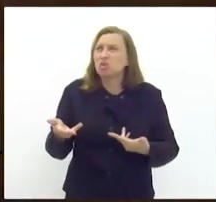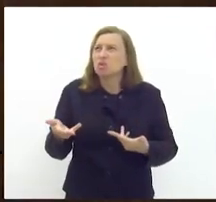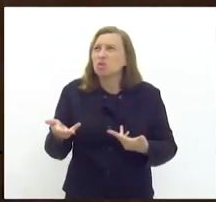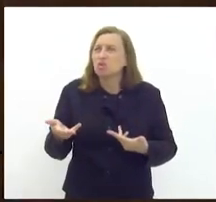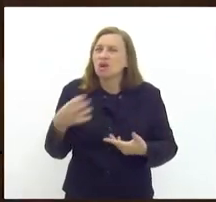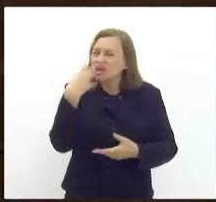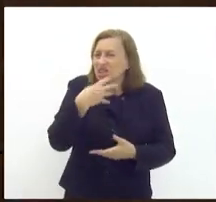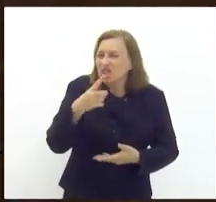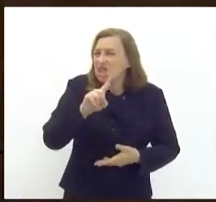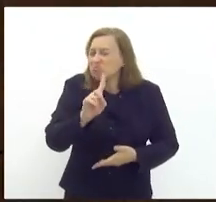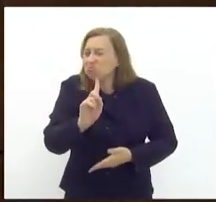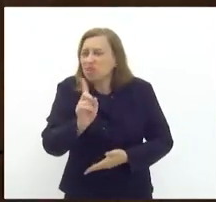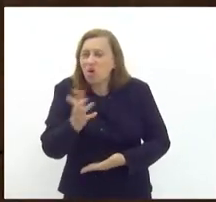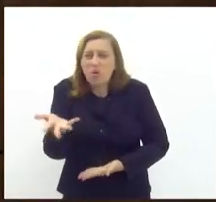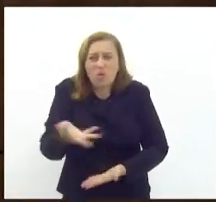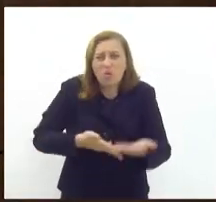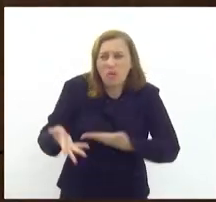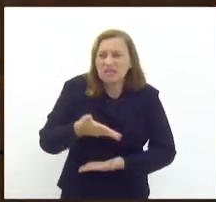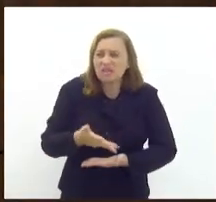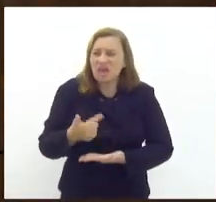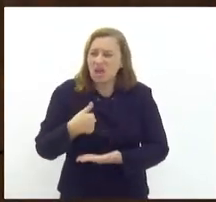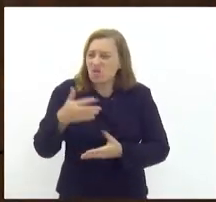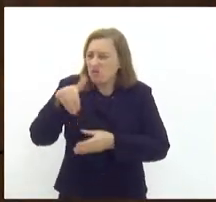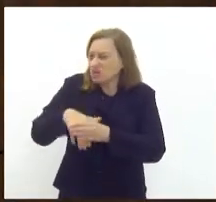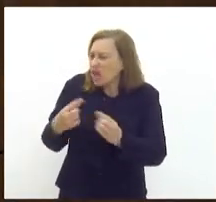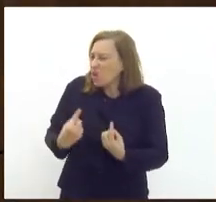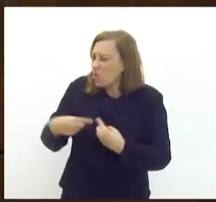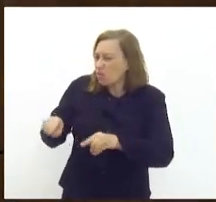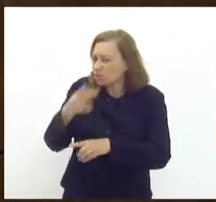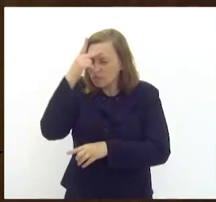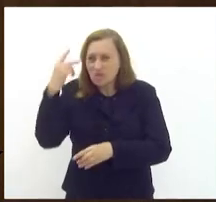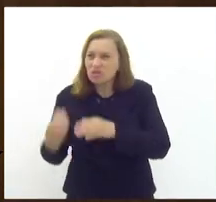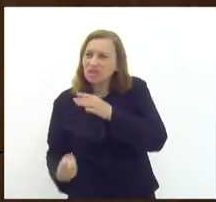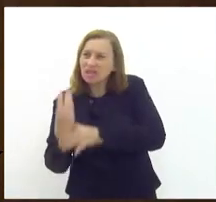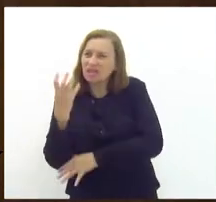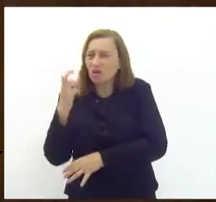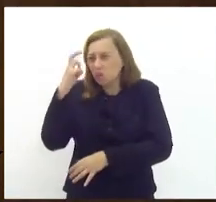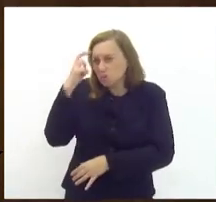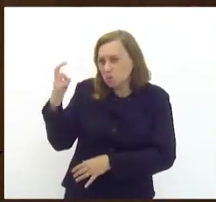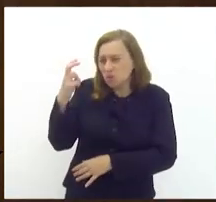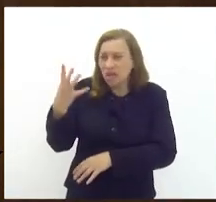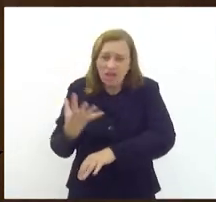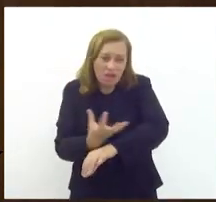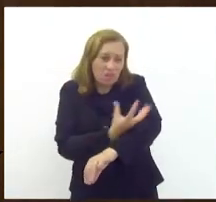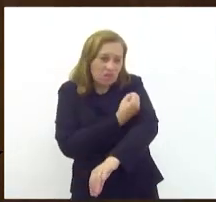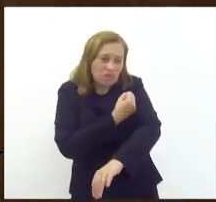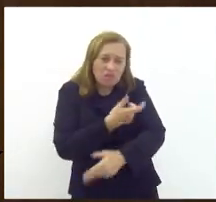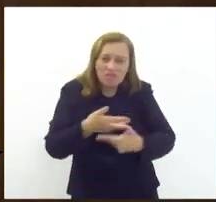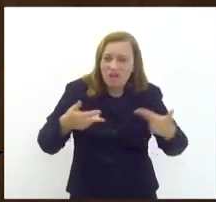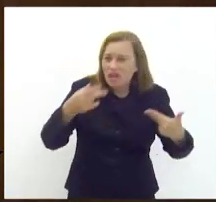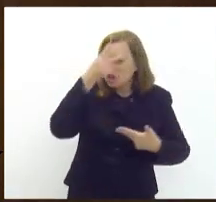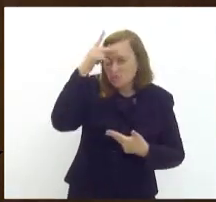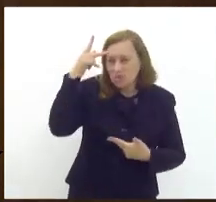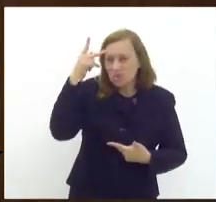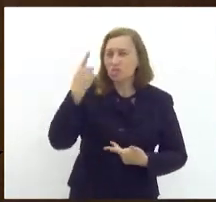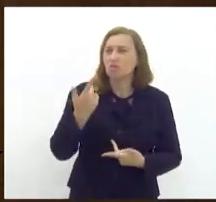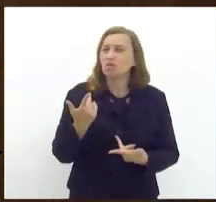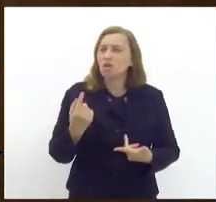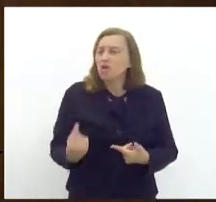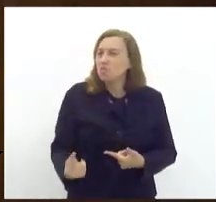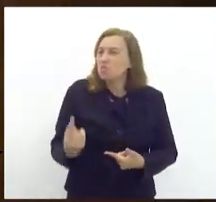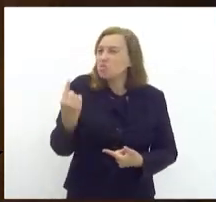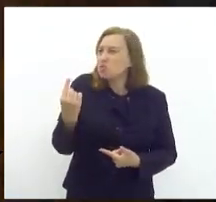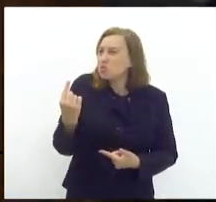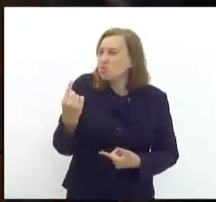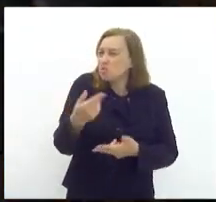todas as suas opiniões mas eu vou votar contra alguém que constrói a cultura que emociona milhões de pessoas por uma